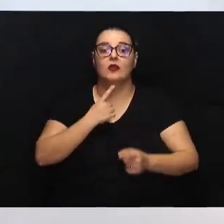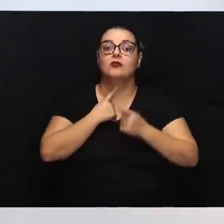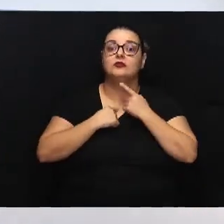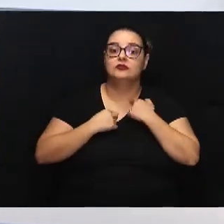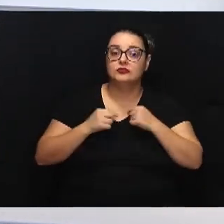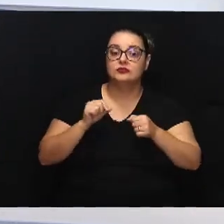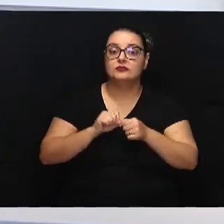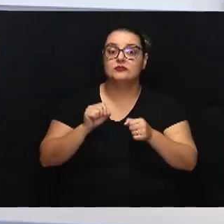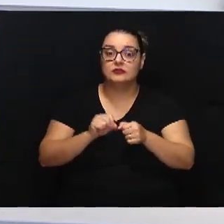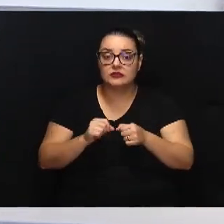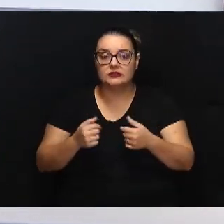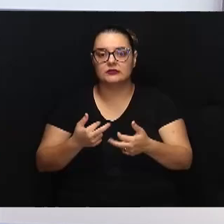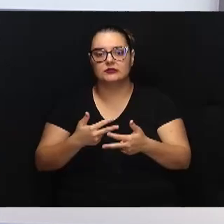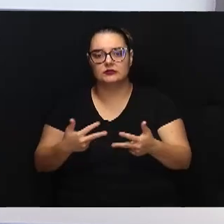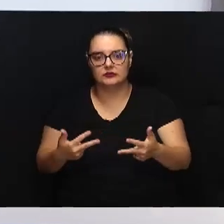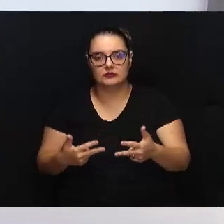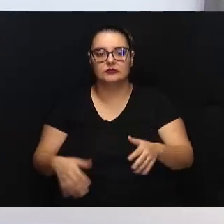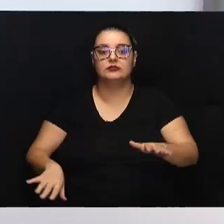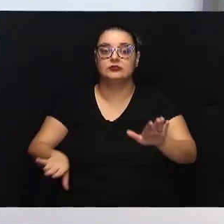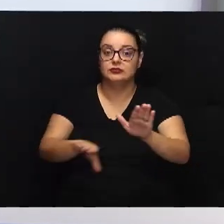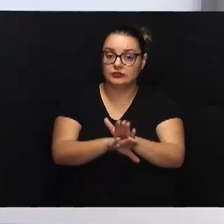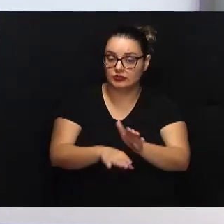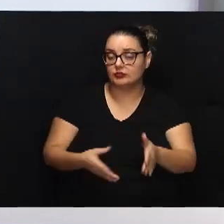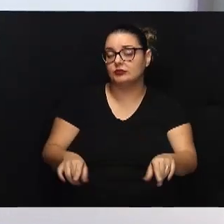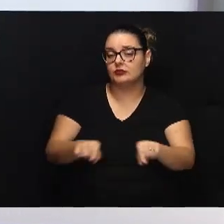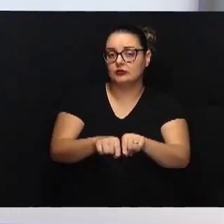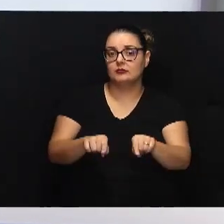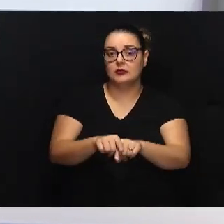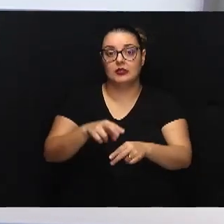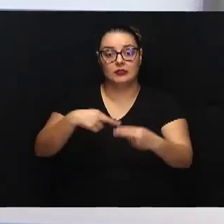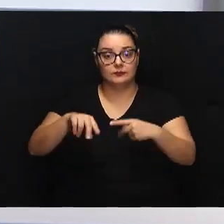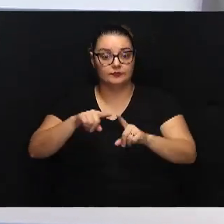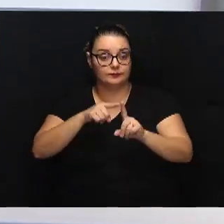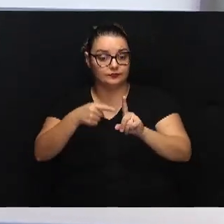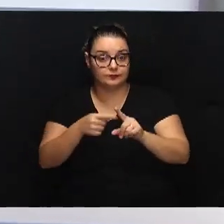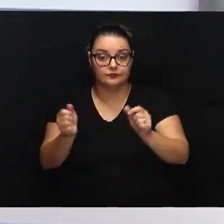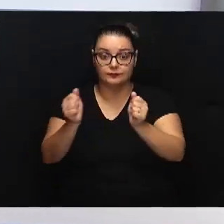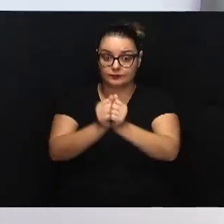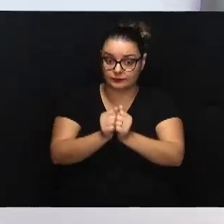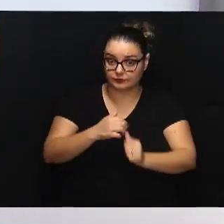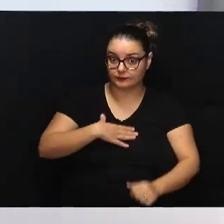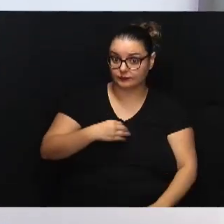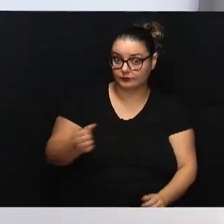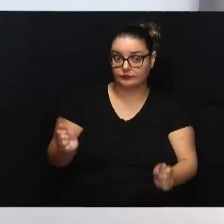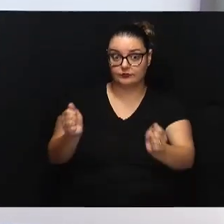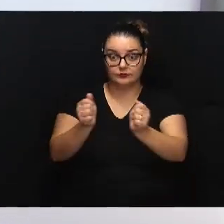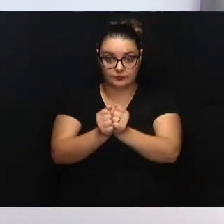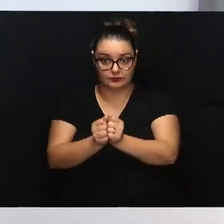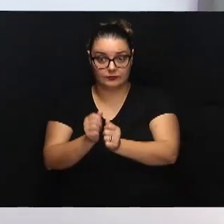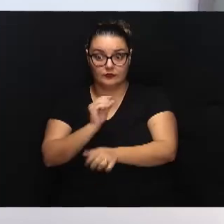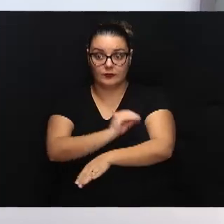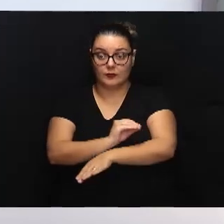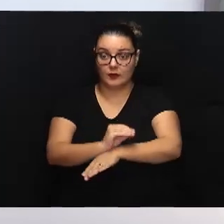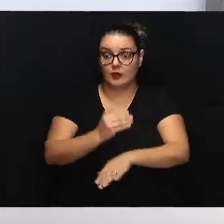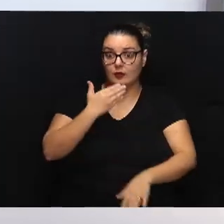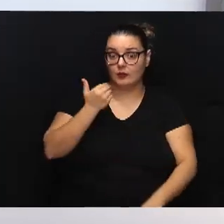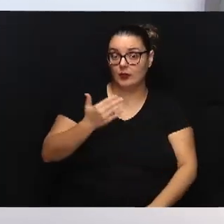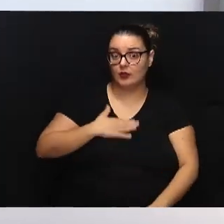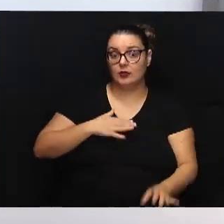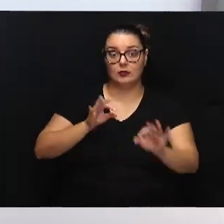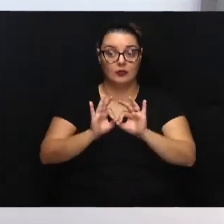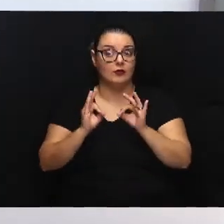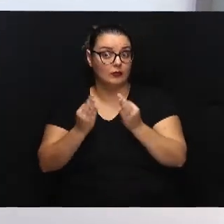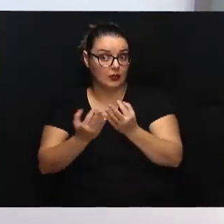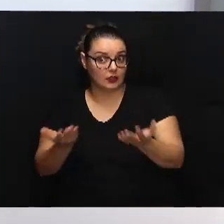ele veio também atrelado à maternidade, de querer estar mais próximo dos meus filhos, de poder cuidar um pouco melhor da minha família. E